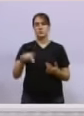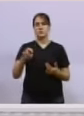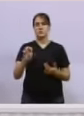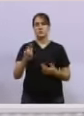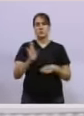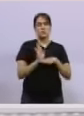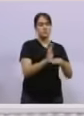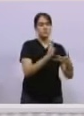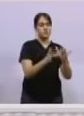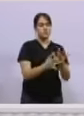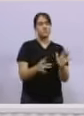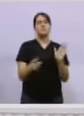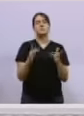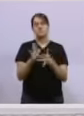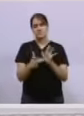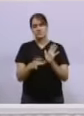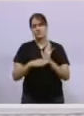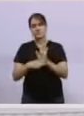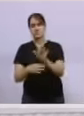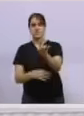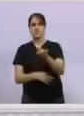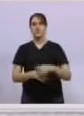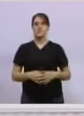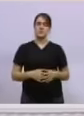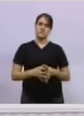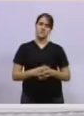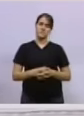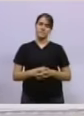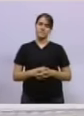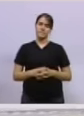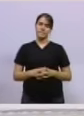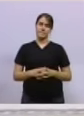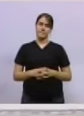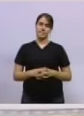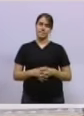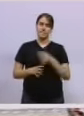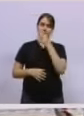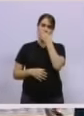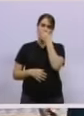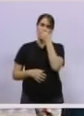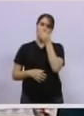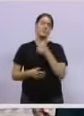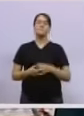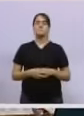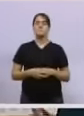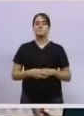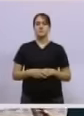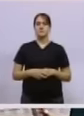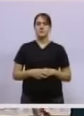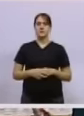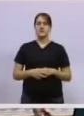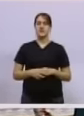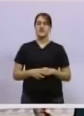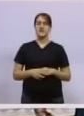Cirineu, Cristo vai lhe ajudar. É só você ver. A dor é o